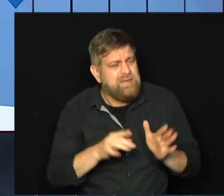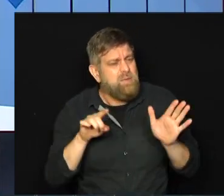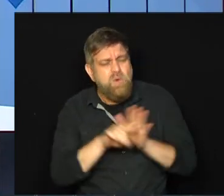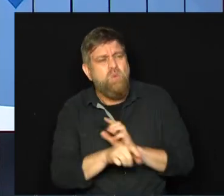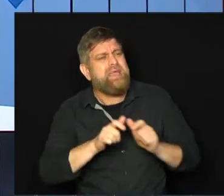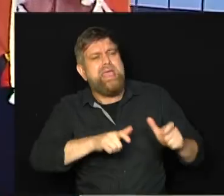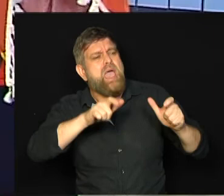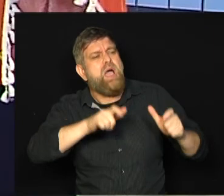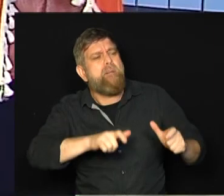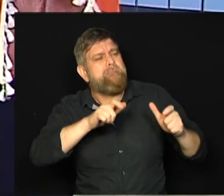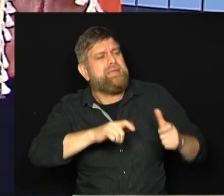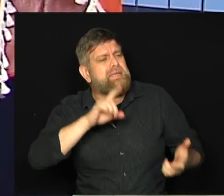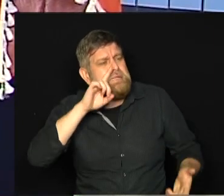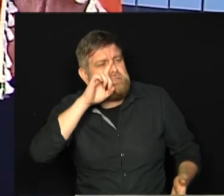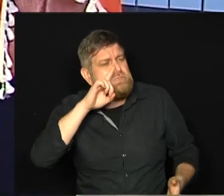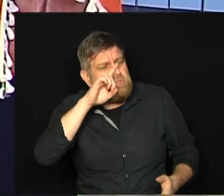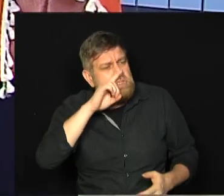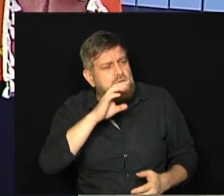ambiente tóxico?